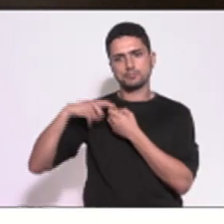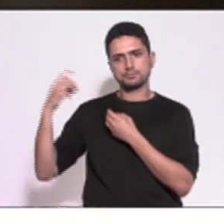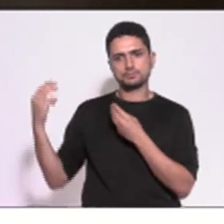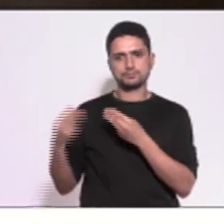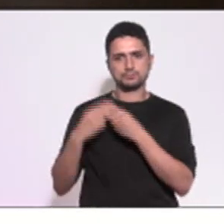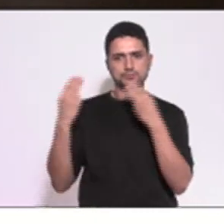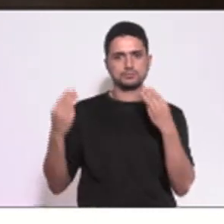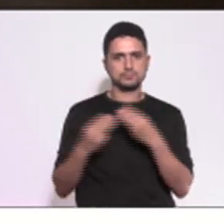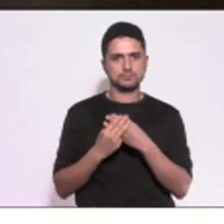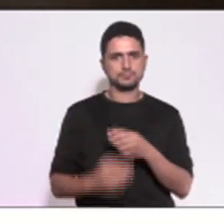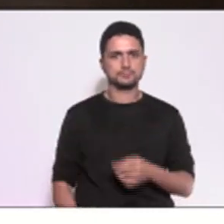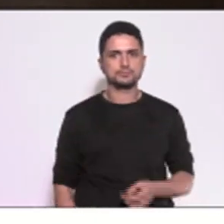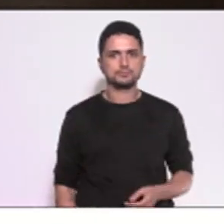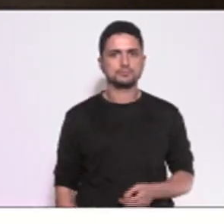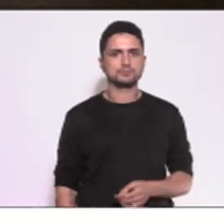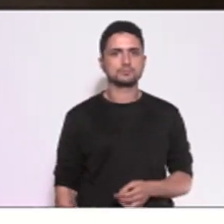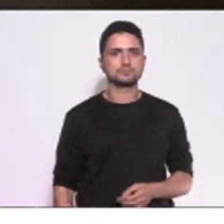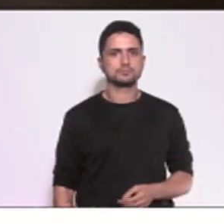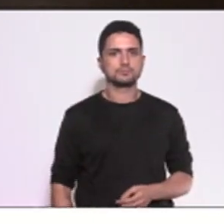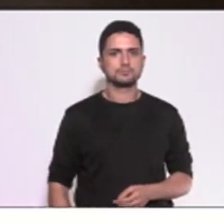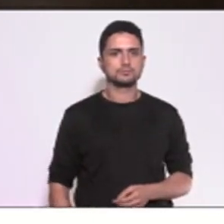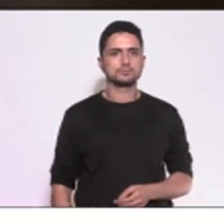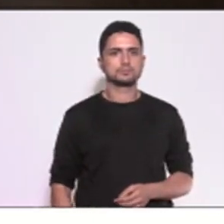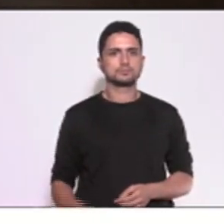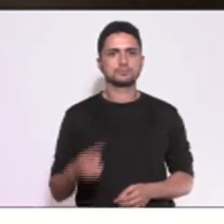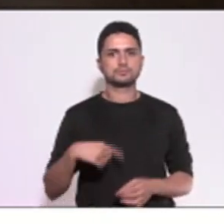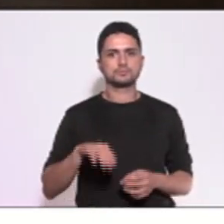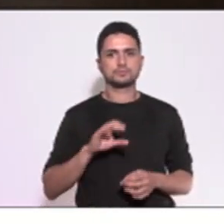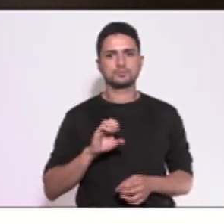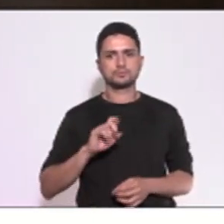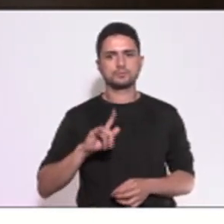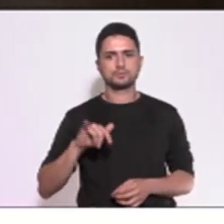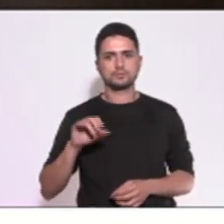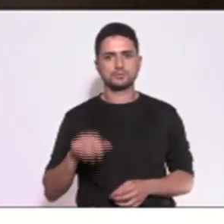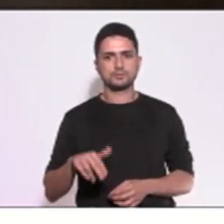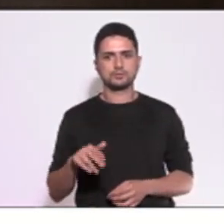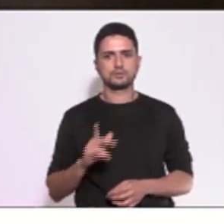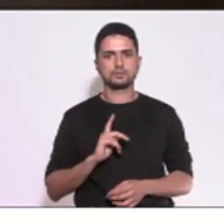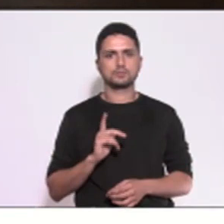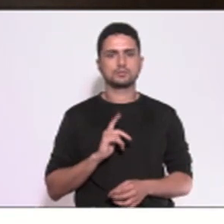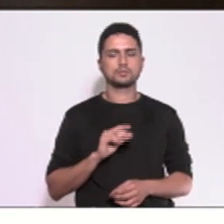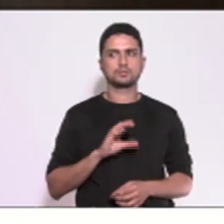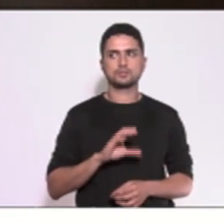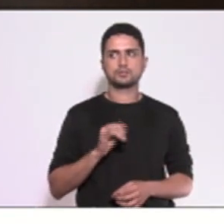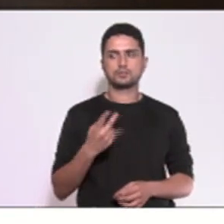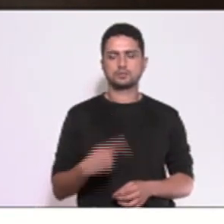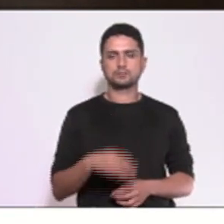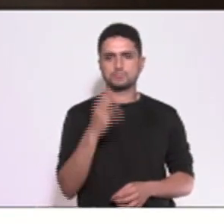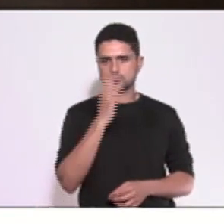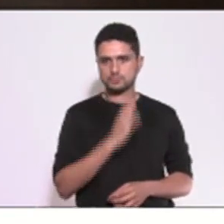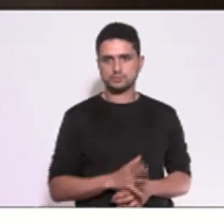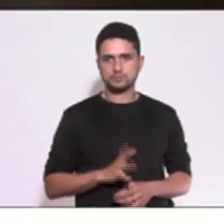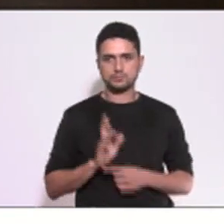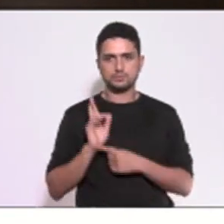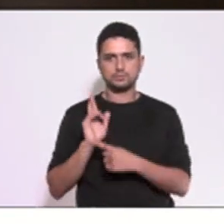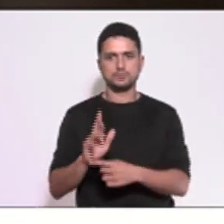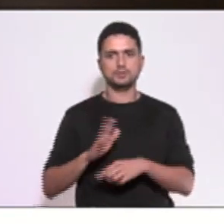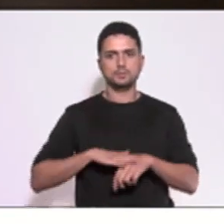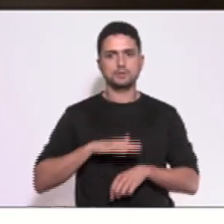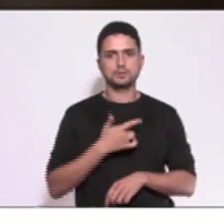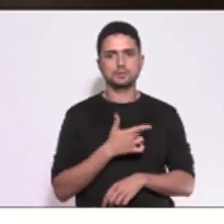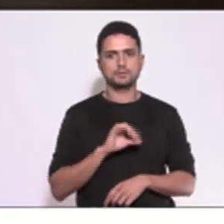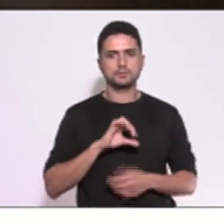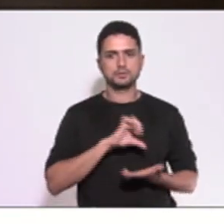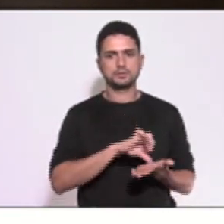Judaica Penior, Congregação Judaica Sharei Shalom, CJ Brasil, representada por mais de 20